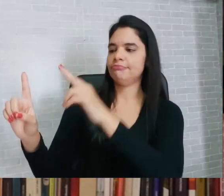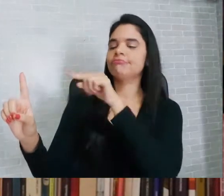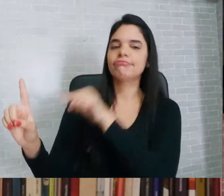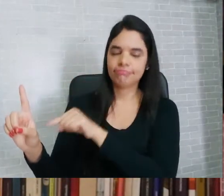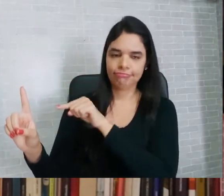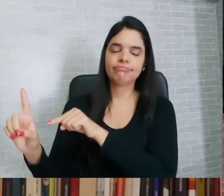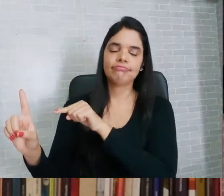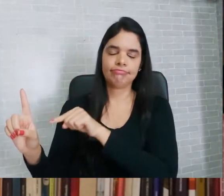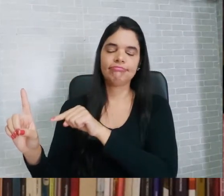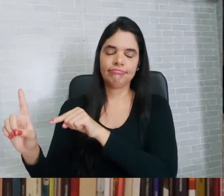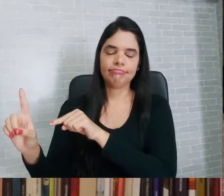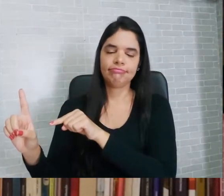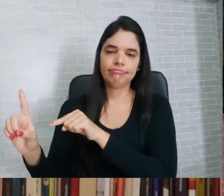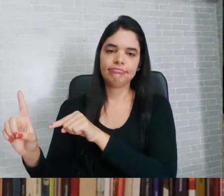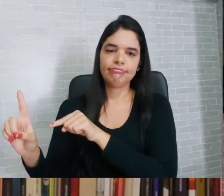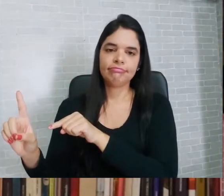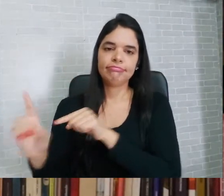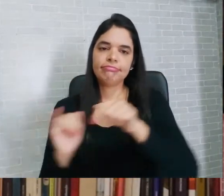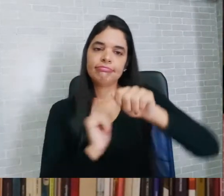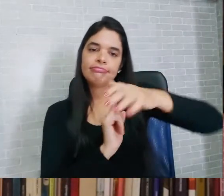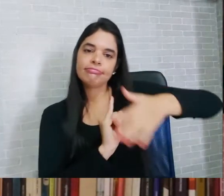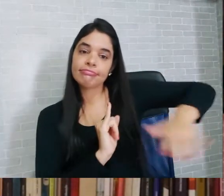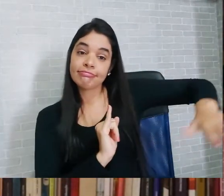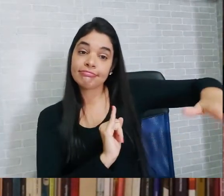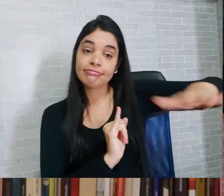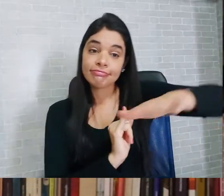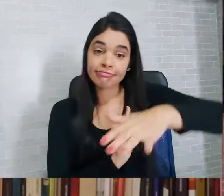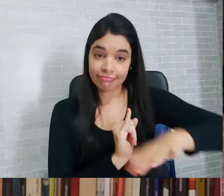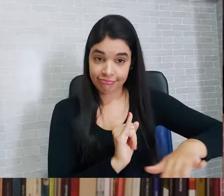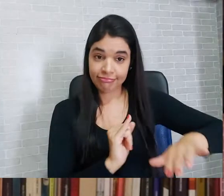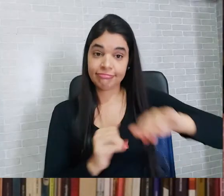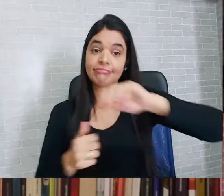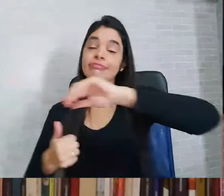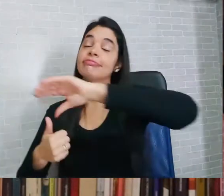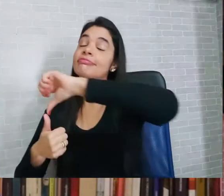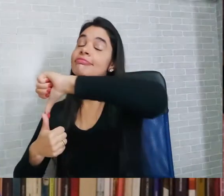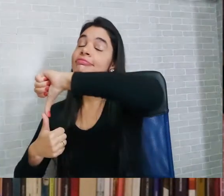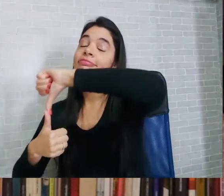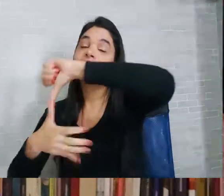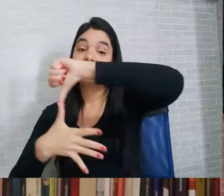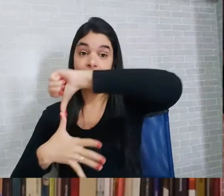da América do Sul, nós vemos que ele tem duas